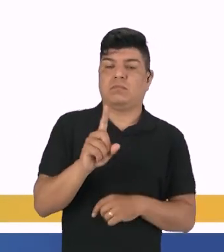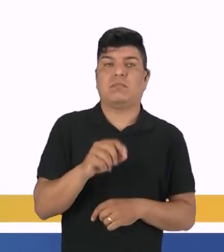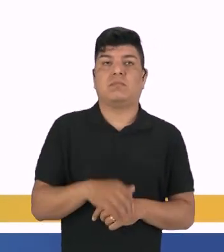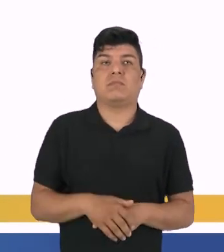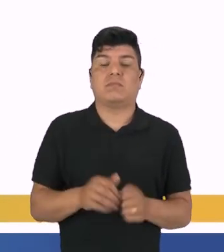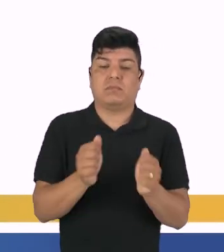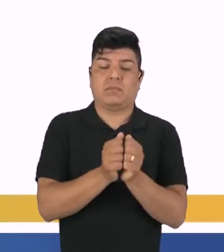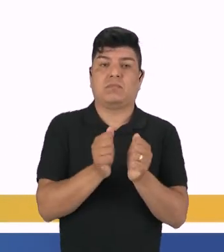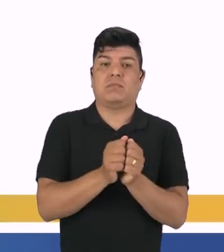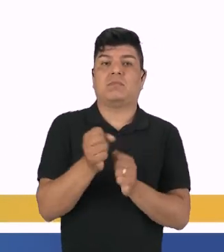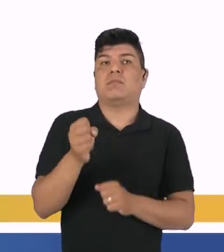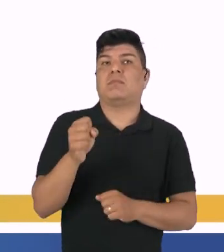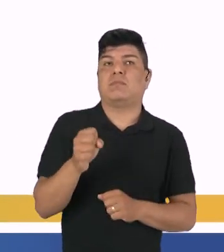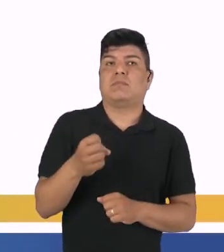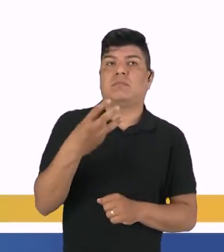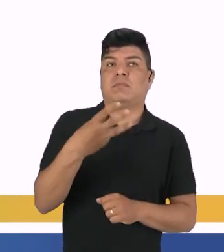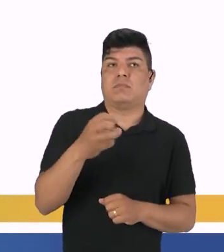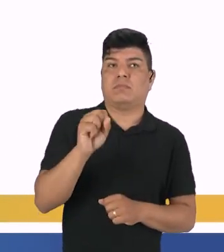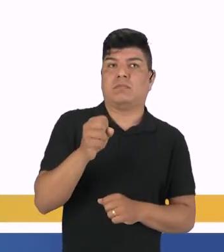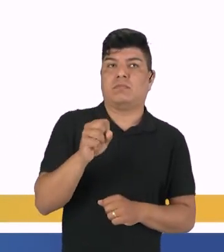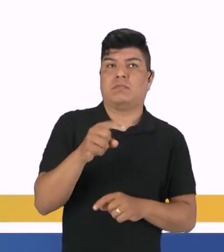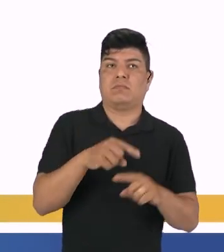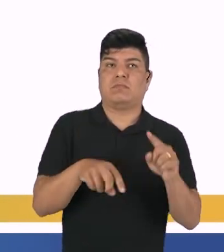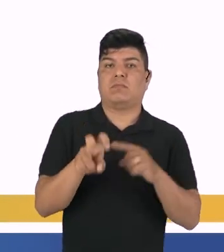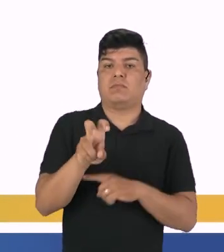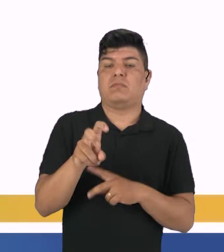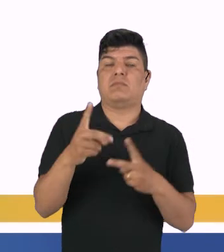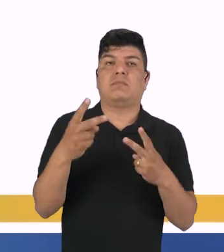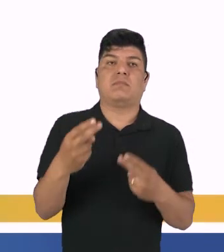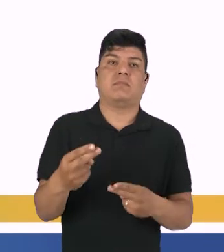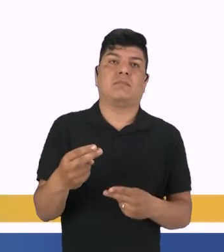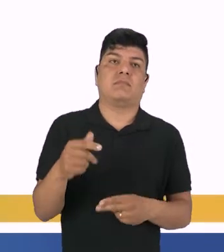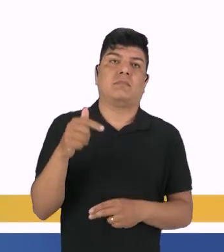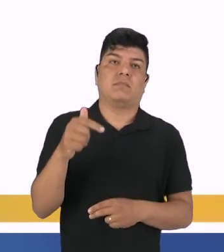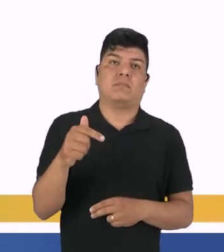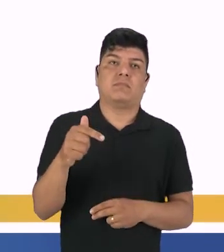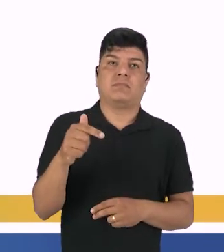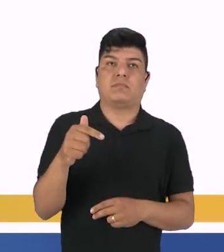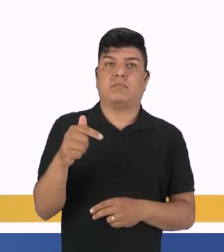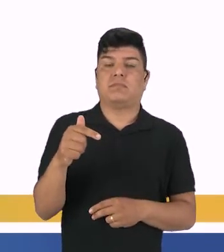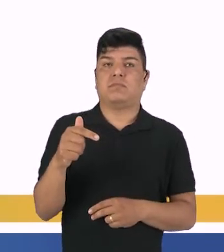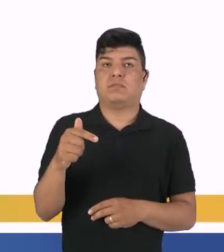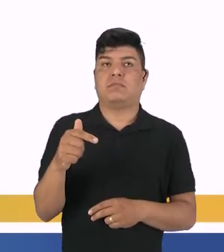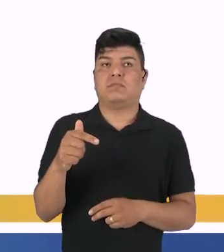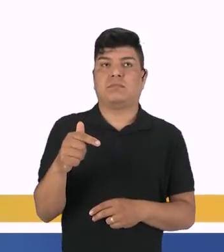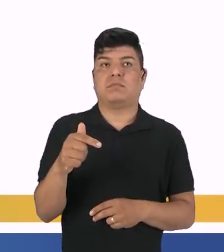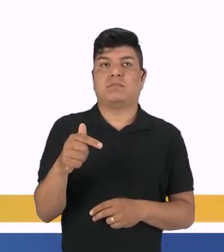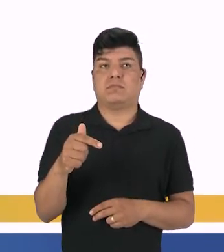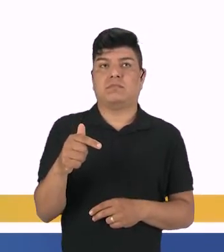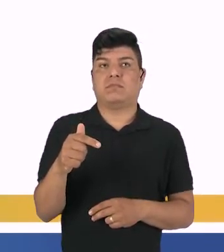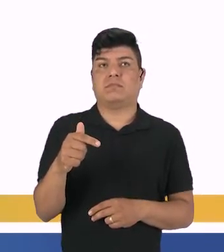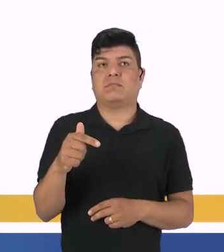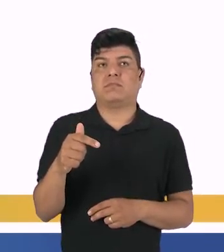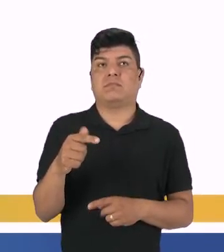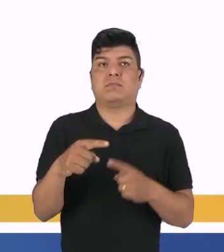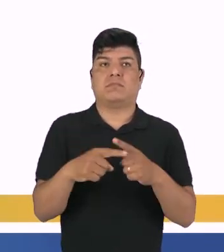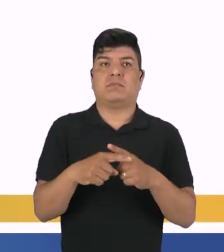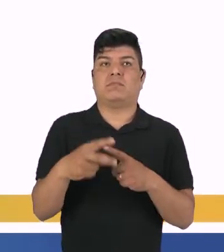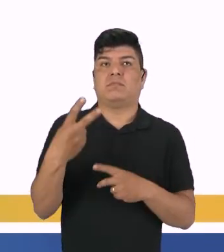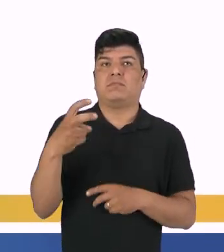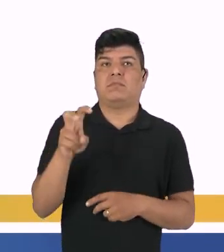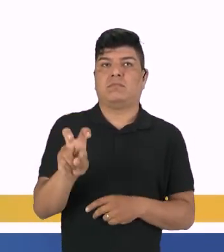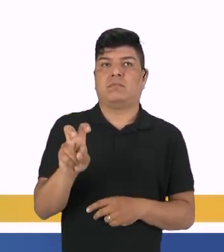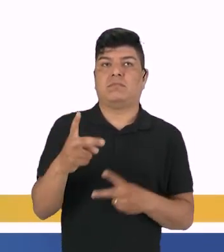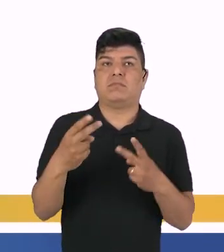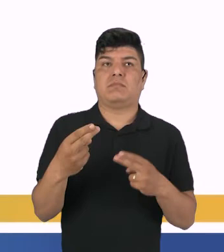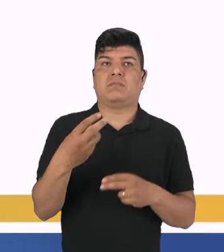então eu vou agrupar com 8. 38 dividido para 5 dá 7. E 7 vezes